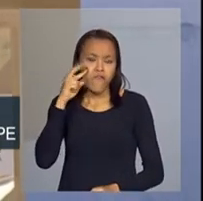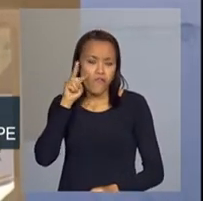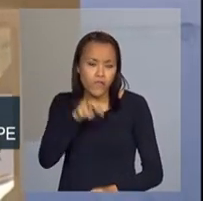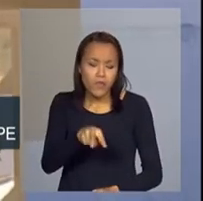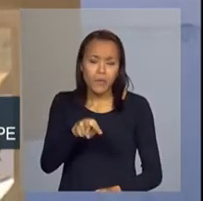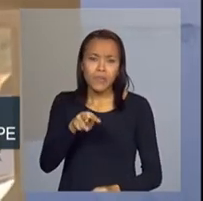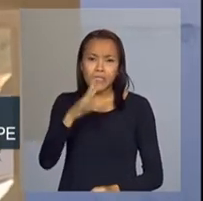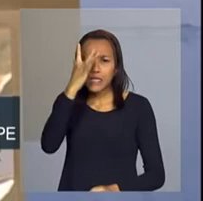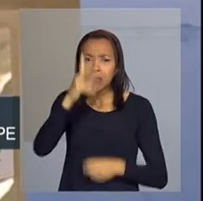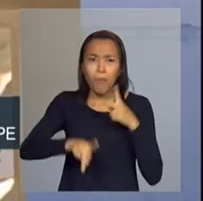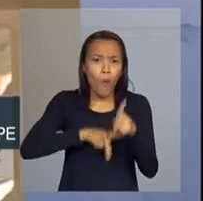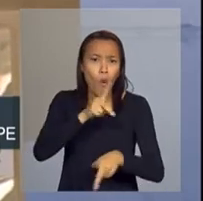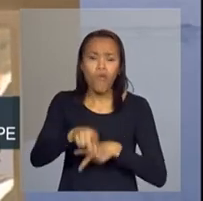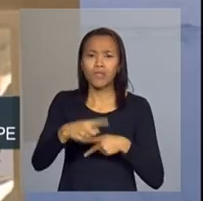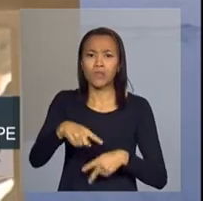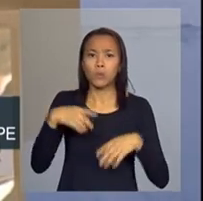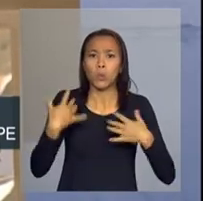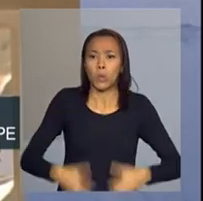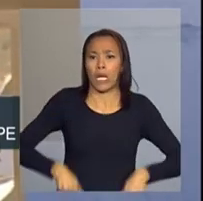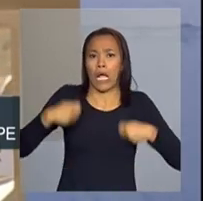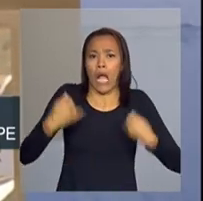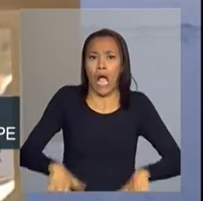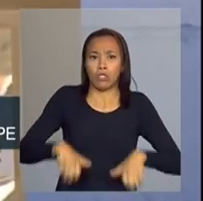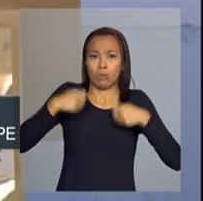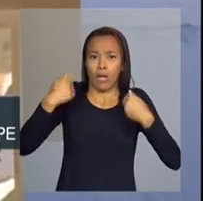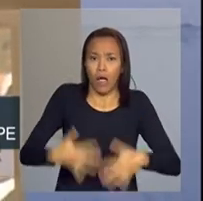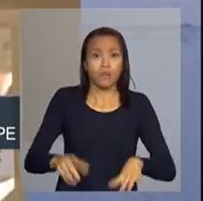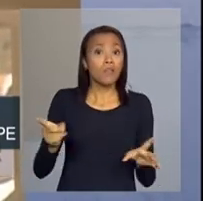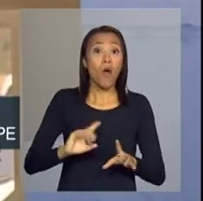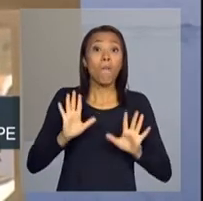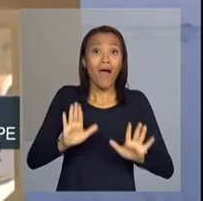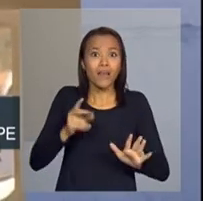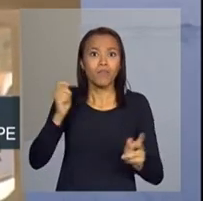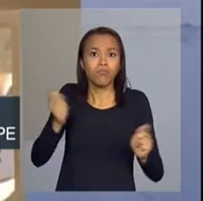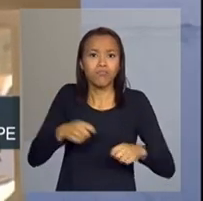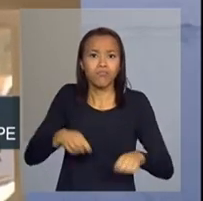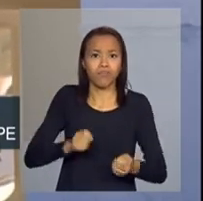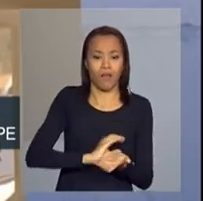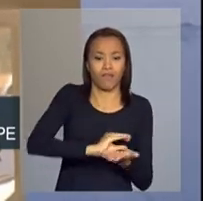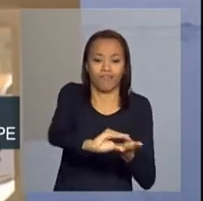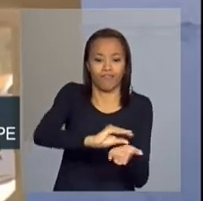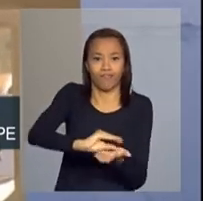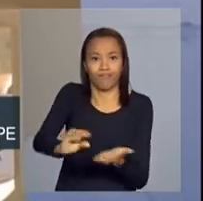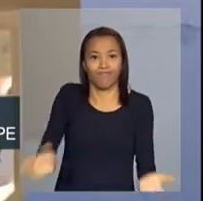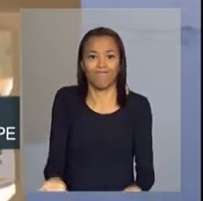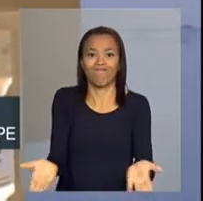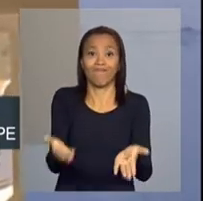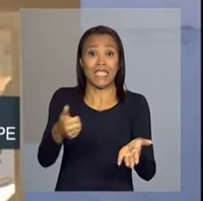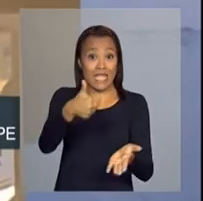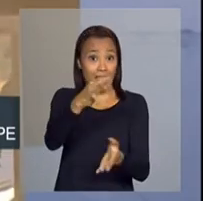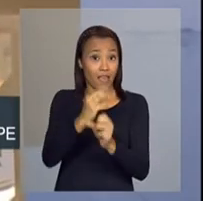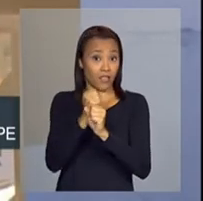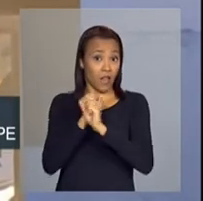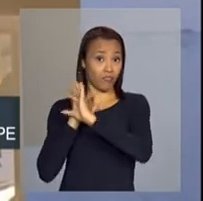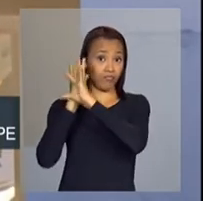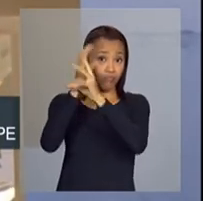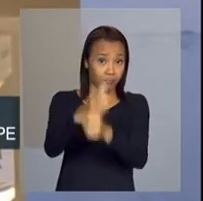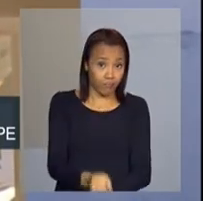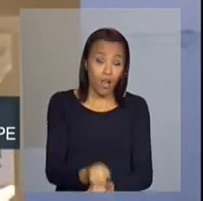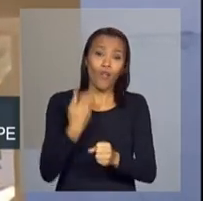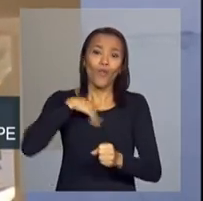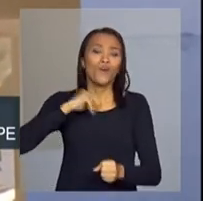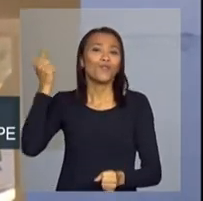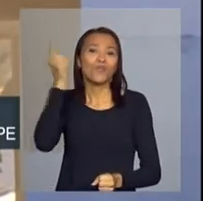povo, não como uma despesa, mas como um investimento. E durante esses últimos 10 anos, nós pudemos acumular uma série